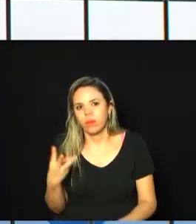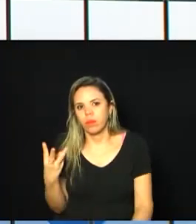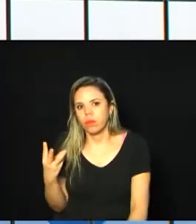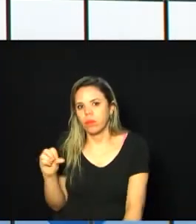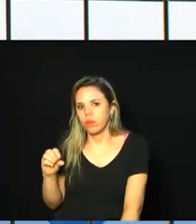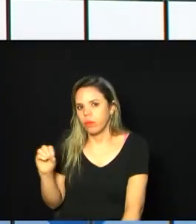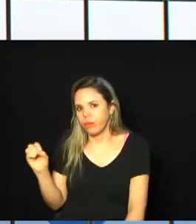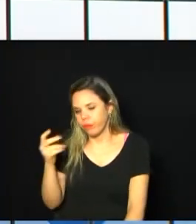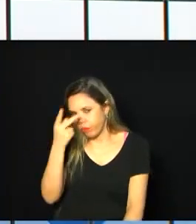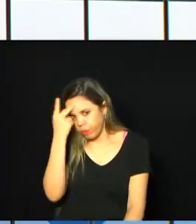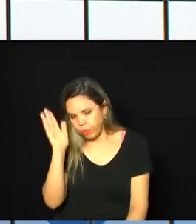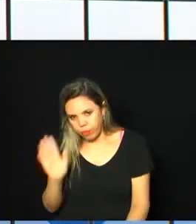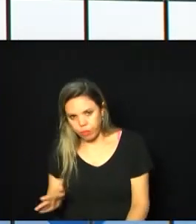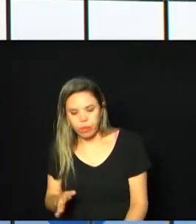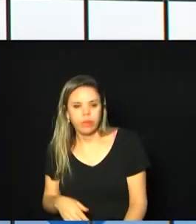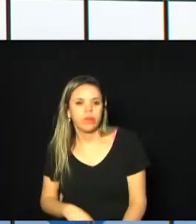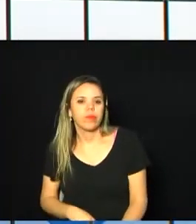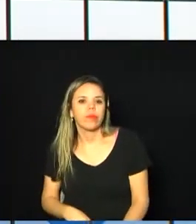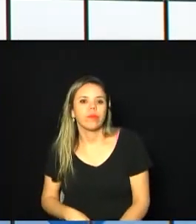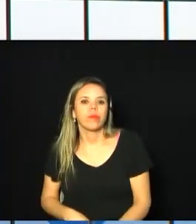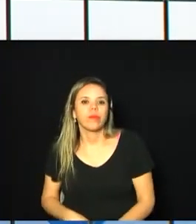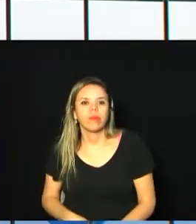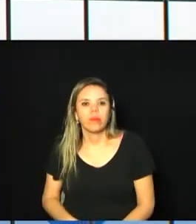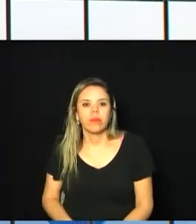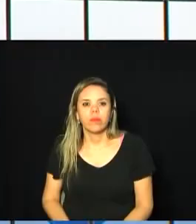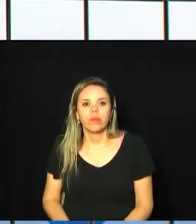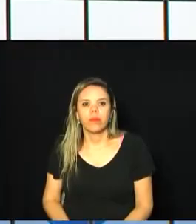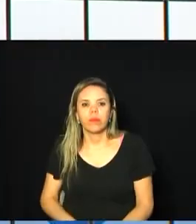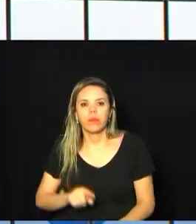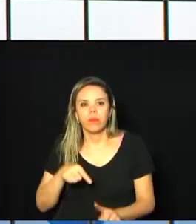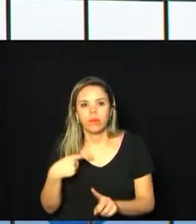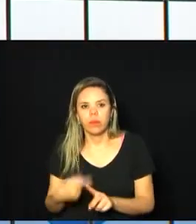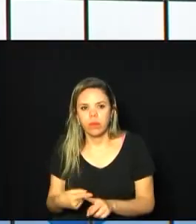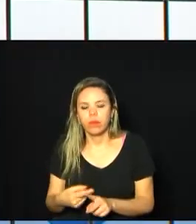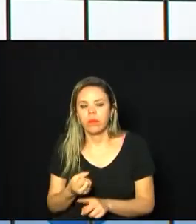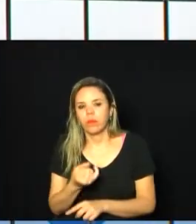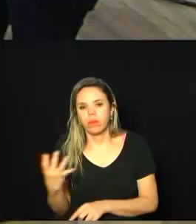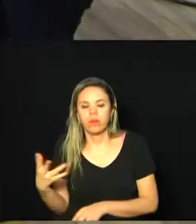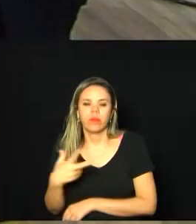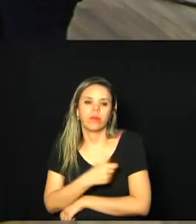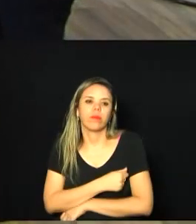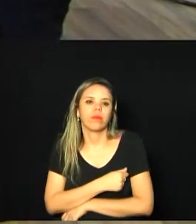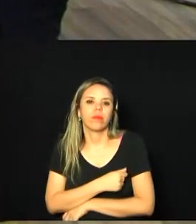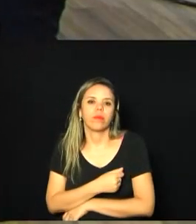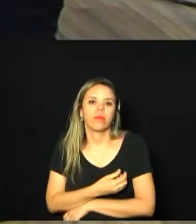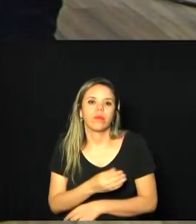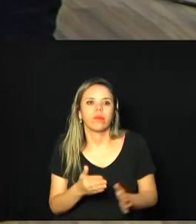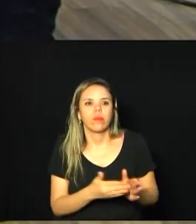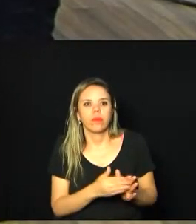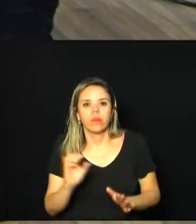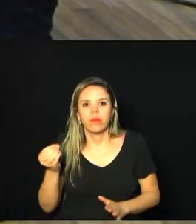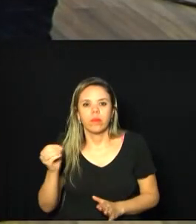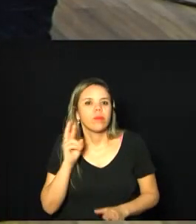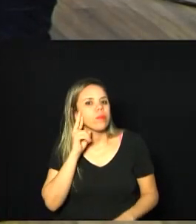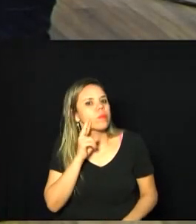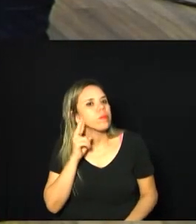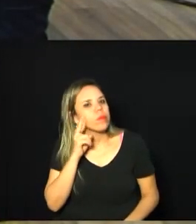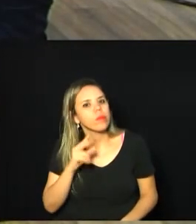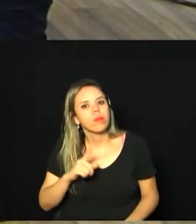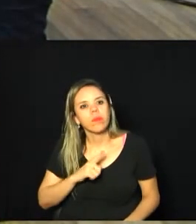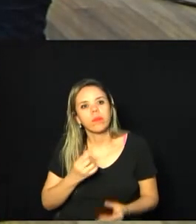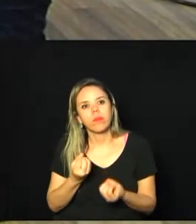54.390 pessoas que já estão tomando a dose adicional. Mirna Abreu, estamos no Outubro Rosa, nós